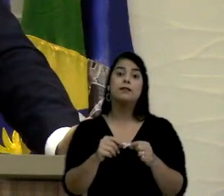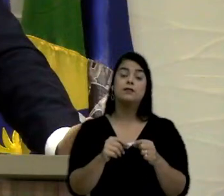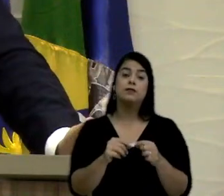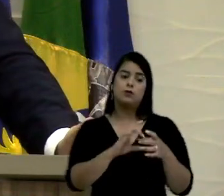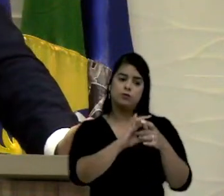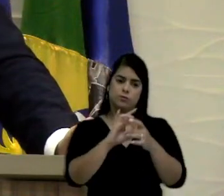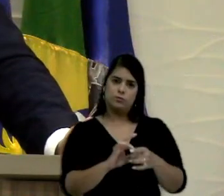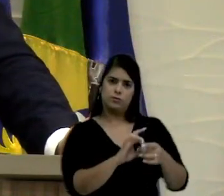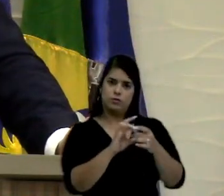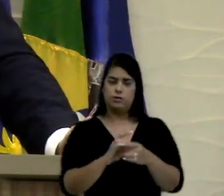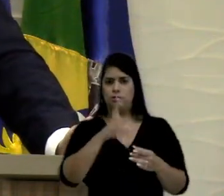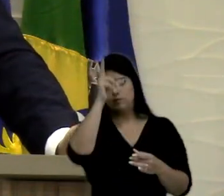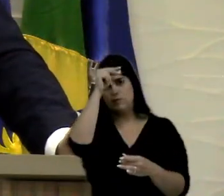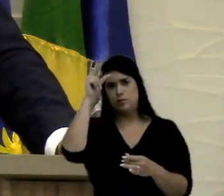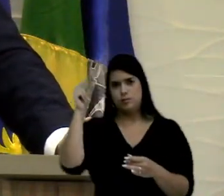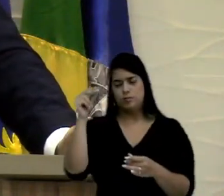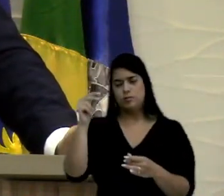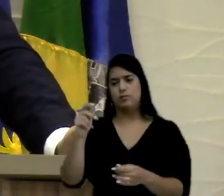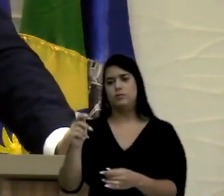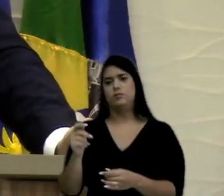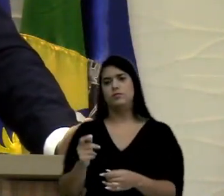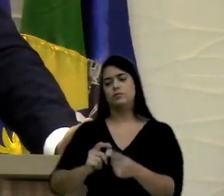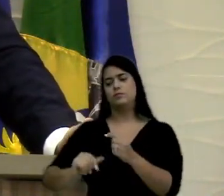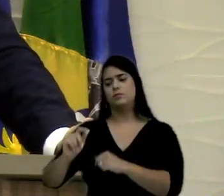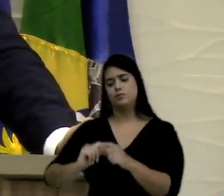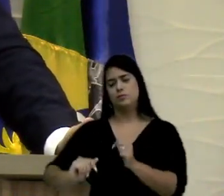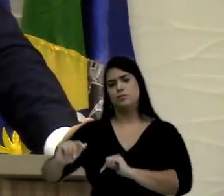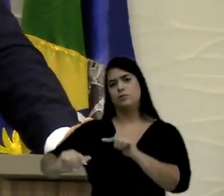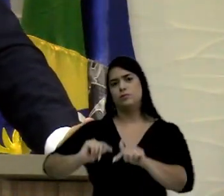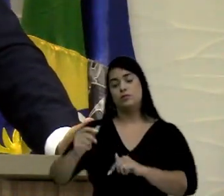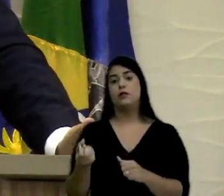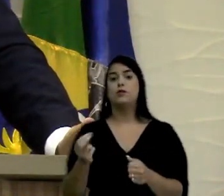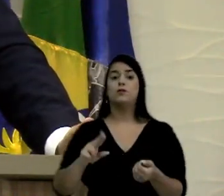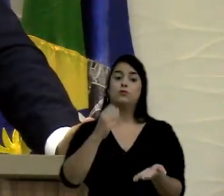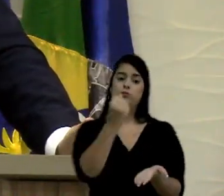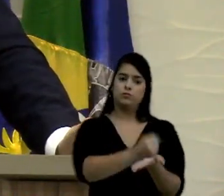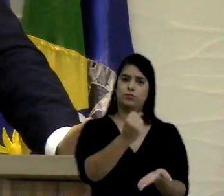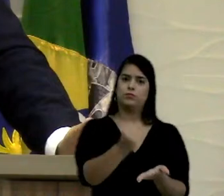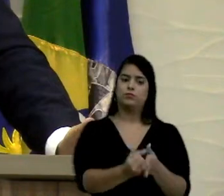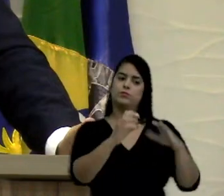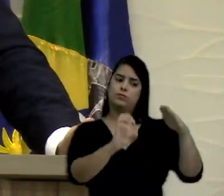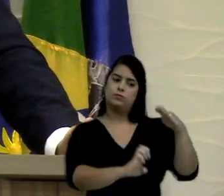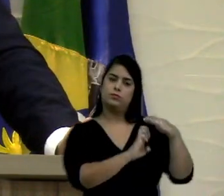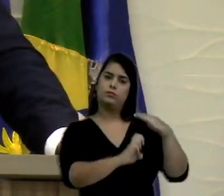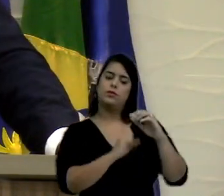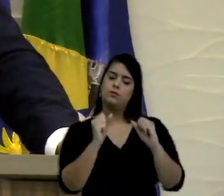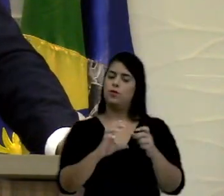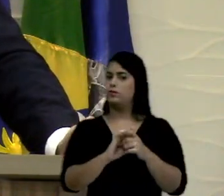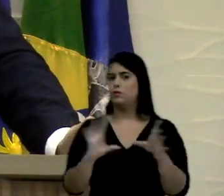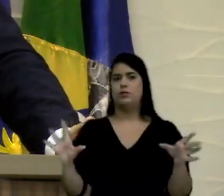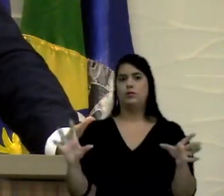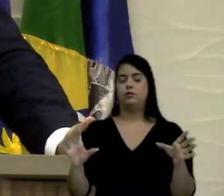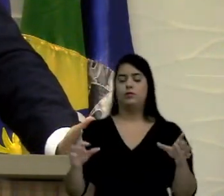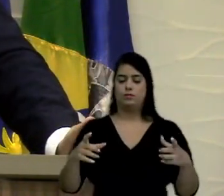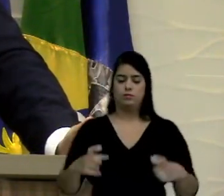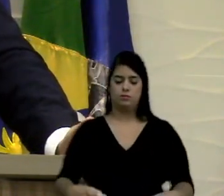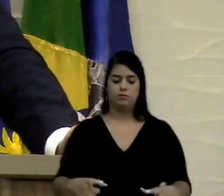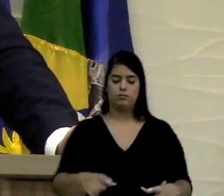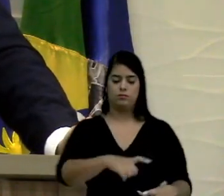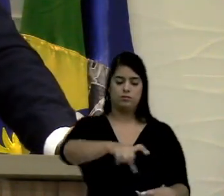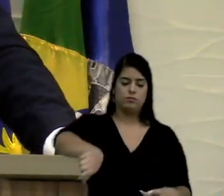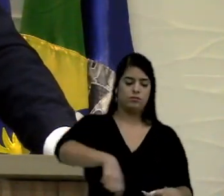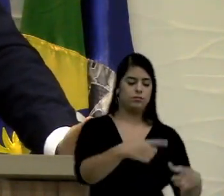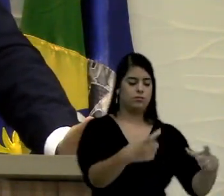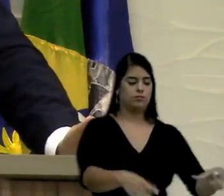prefeitura para que possa repassar o dinheiro à prefeitura fazer o serviço ou contratar uma empresa para que possa consertar todos os buracos nas vias